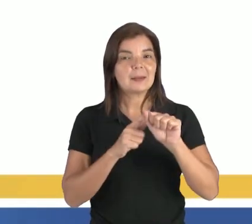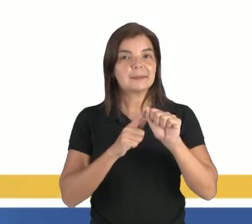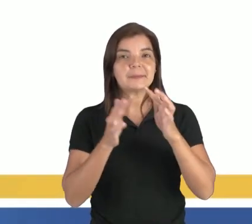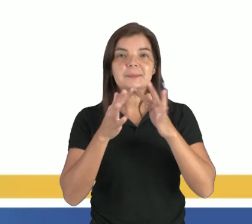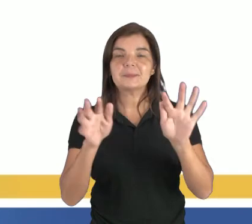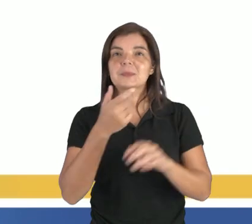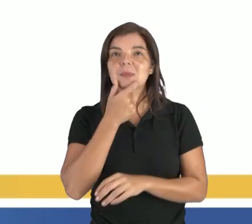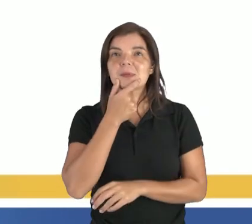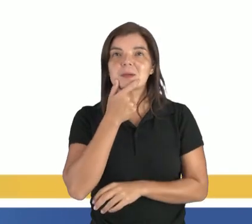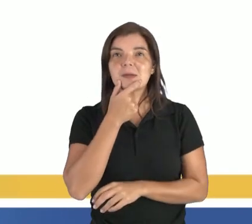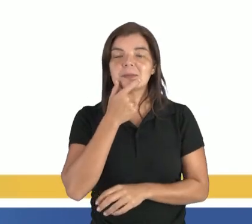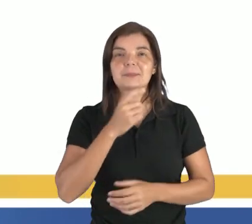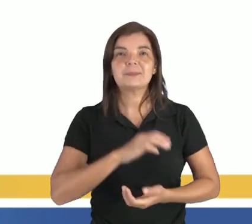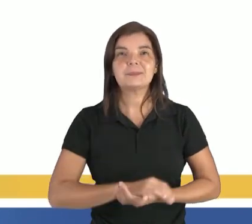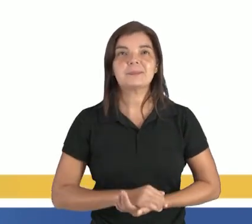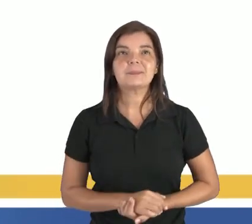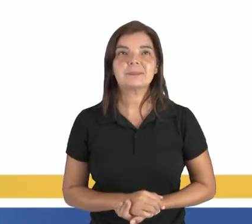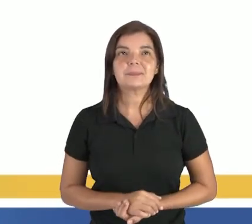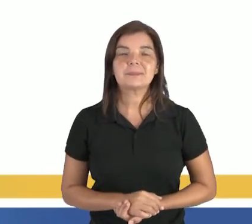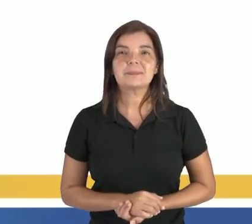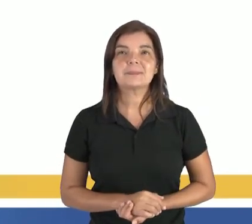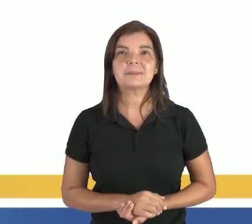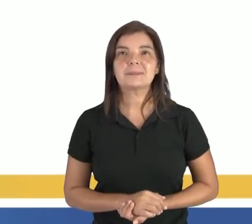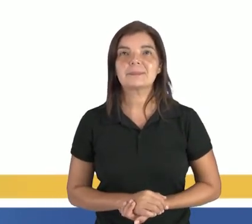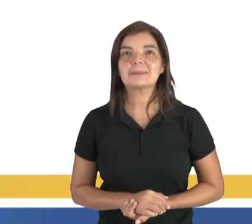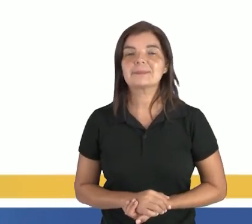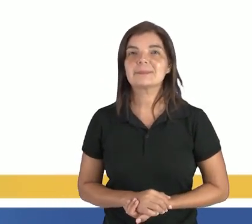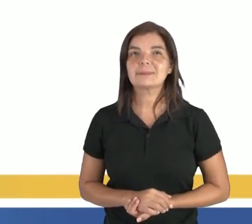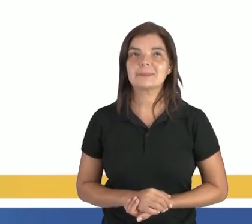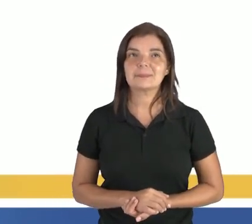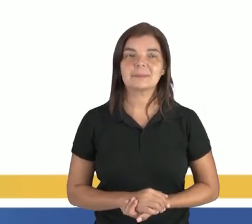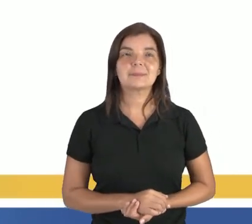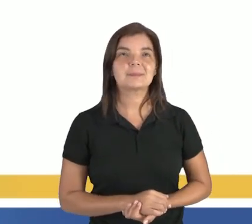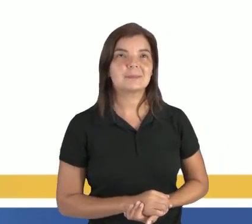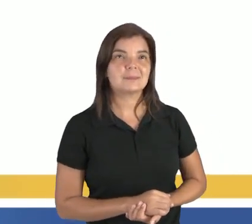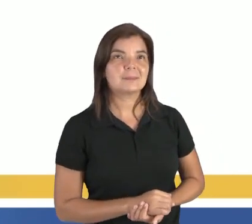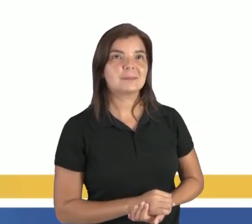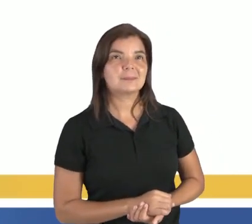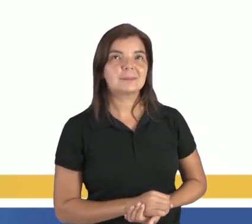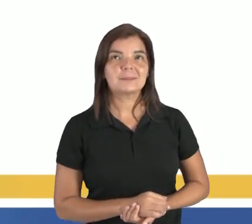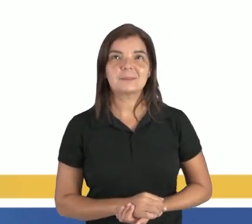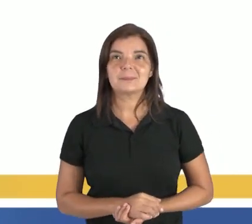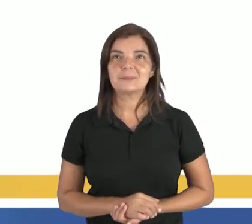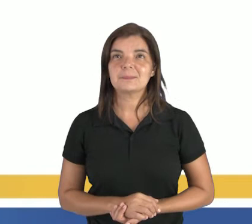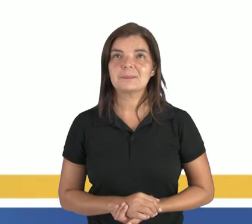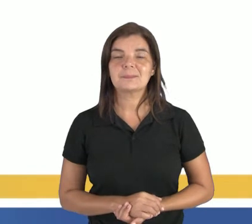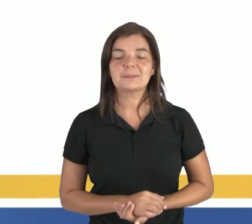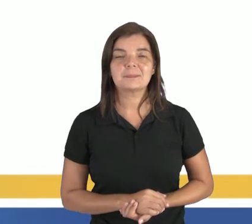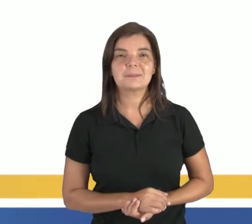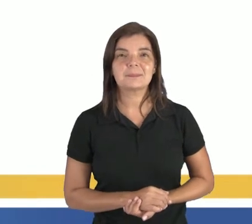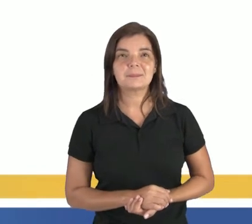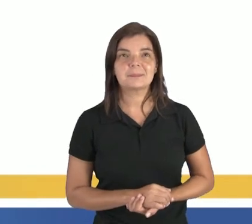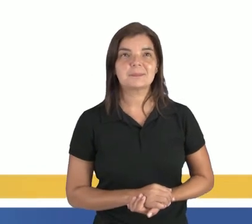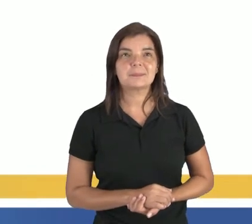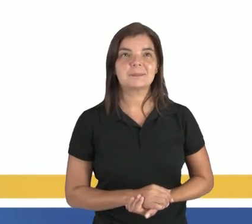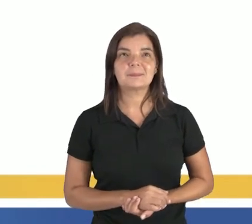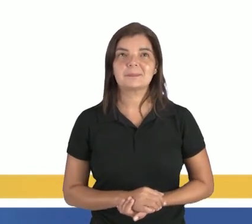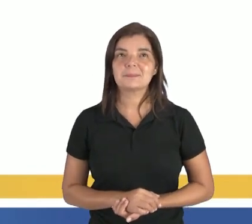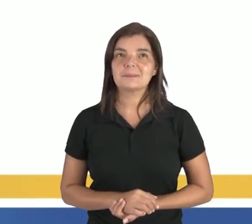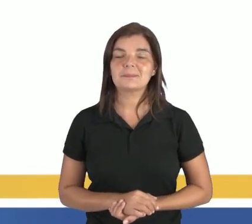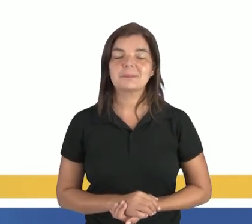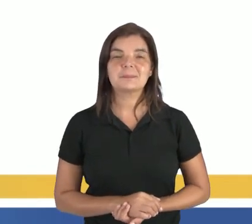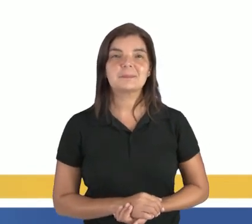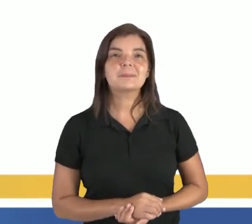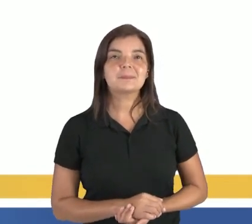strong to, enough, or so much to help the office worker